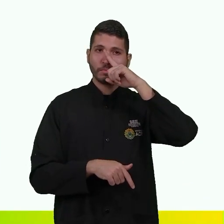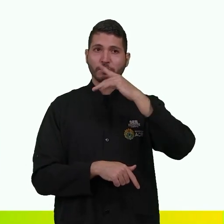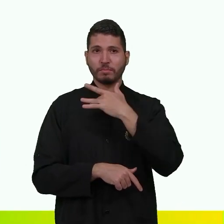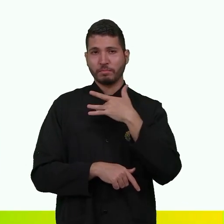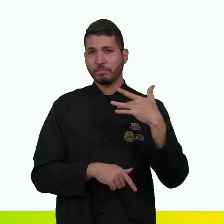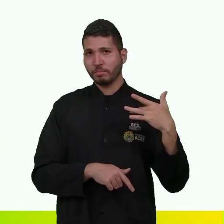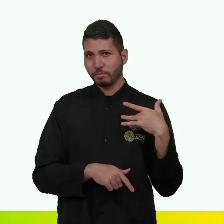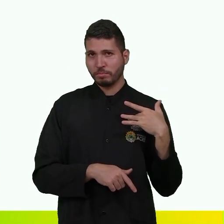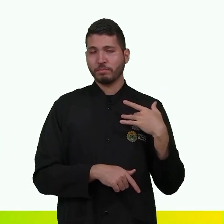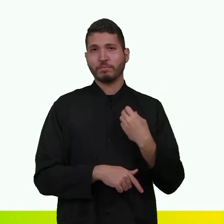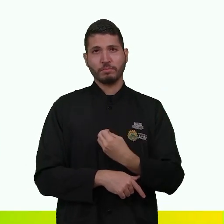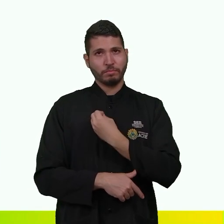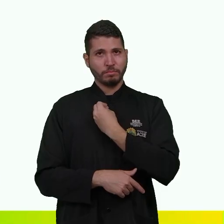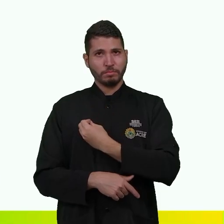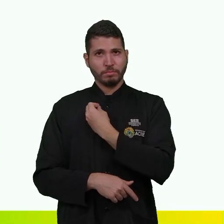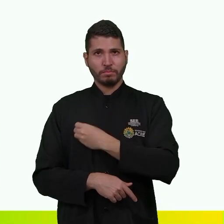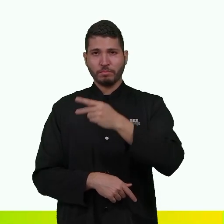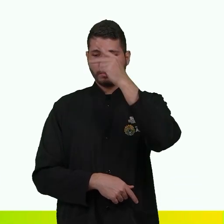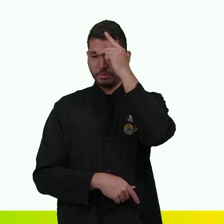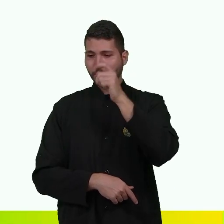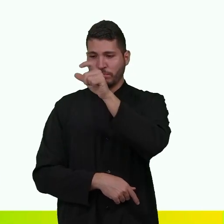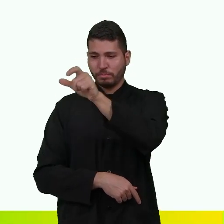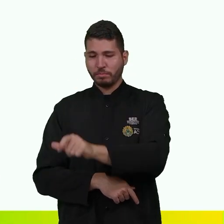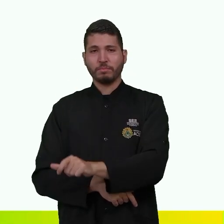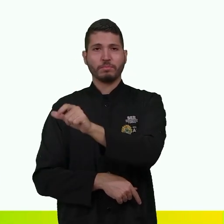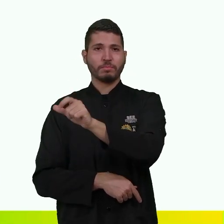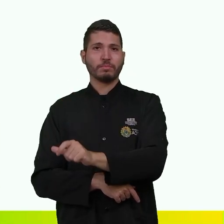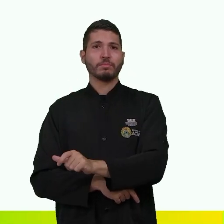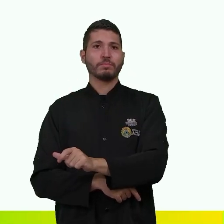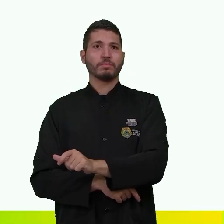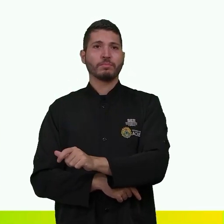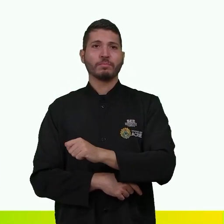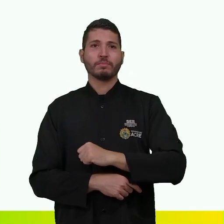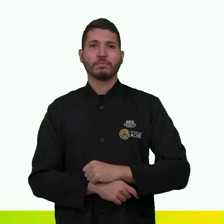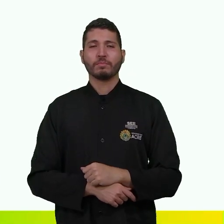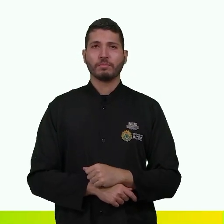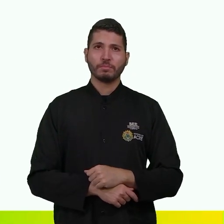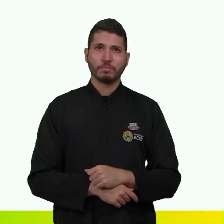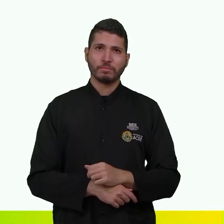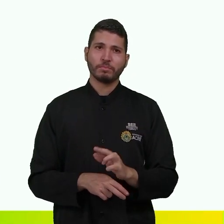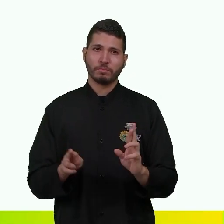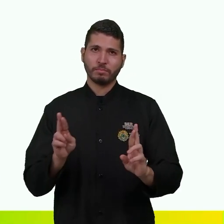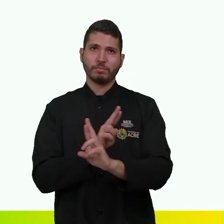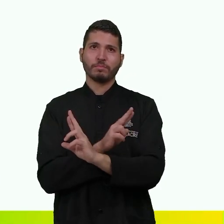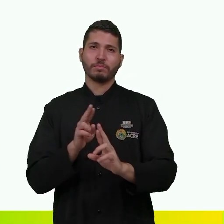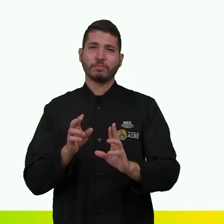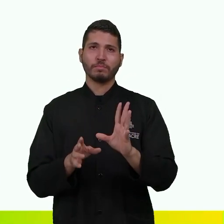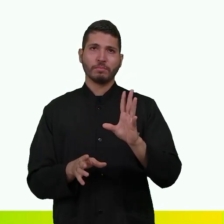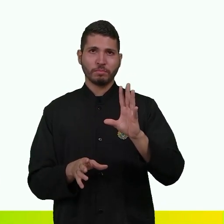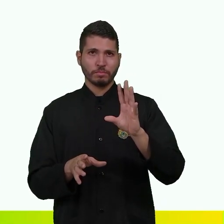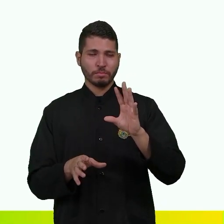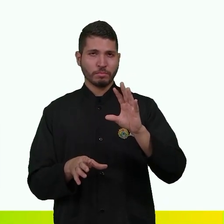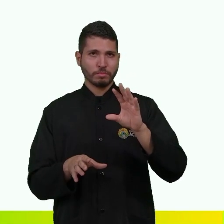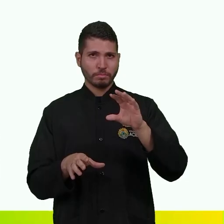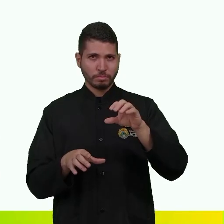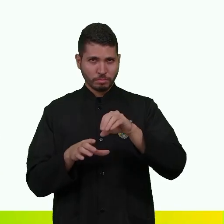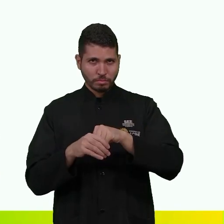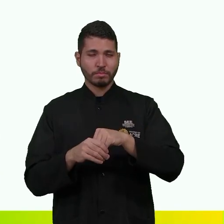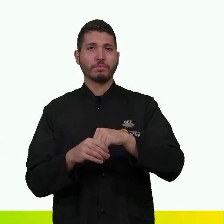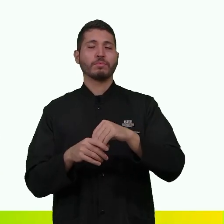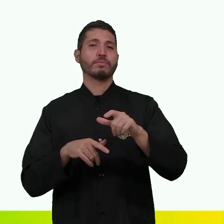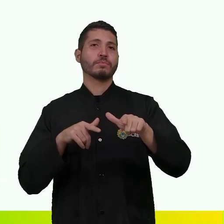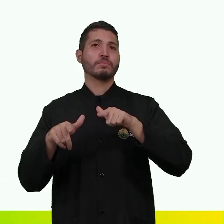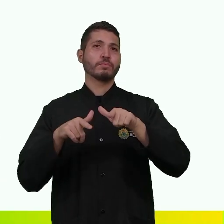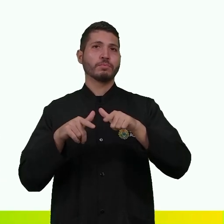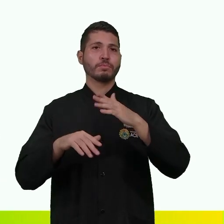e à vida do trabalhador. Isso enquadra-se dentro do trabalho escravo moderno. Jornada